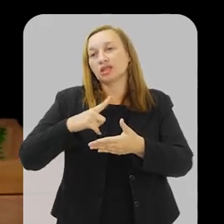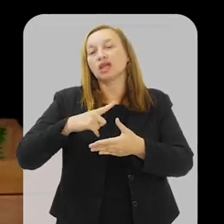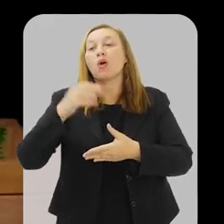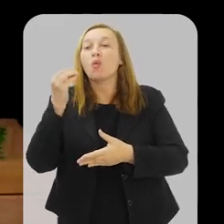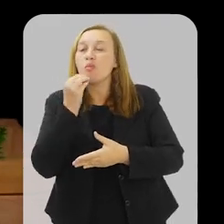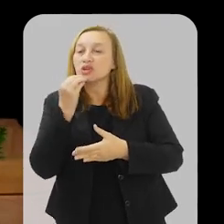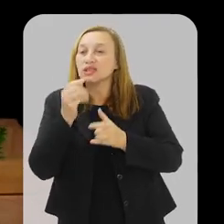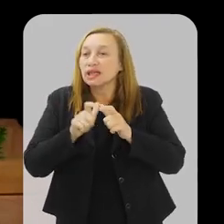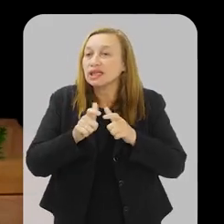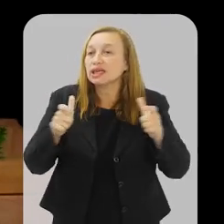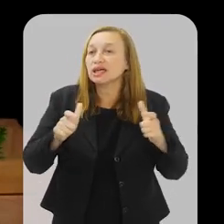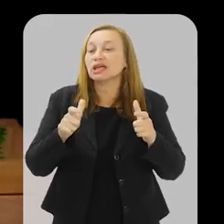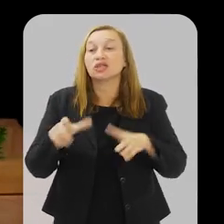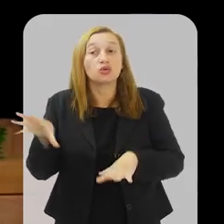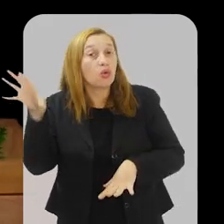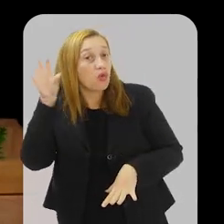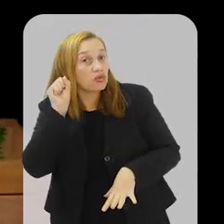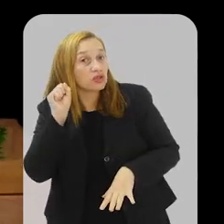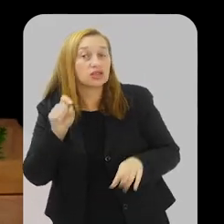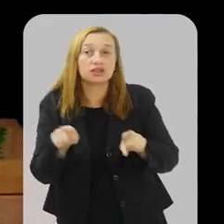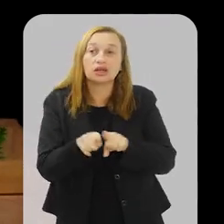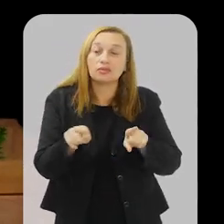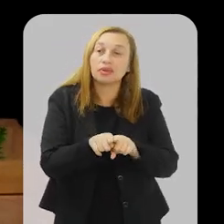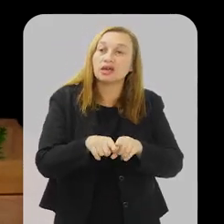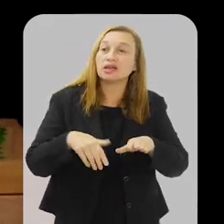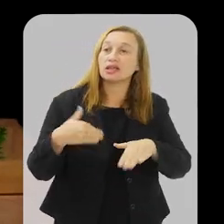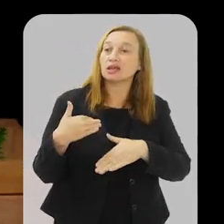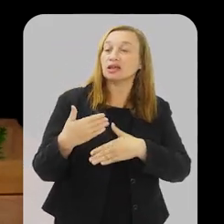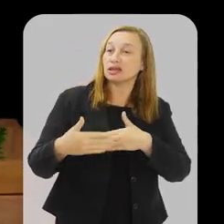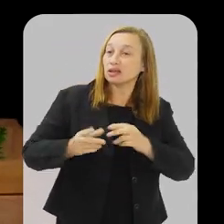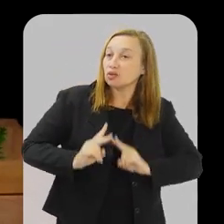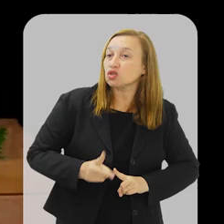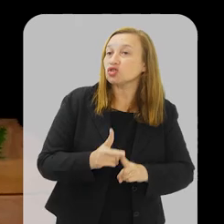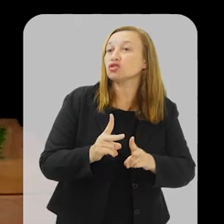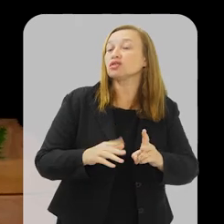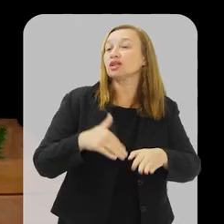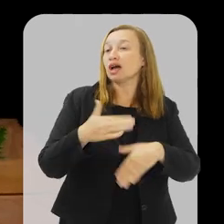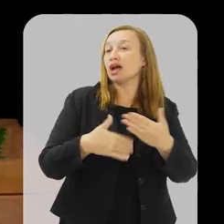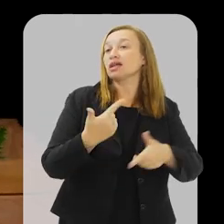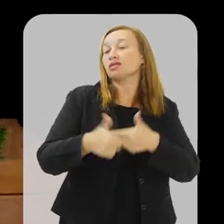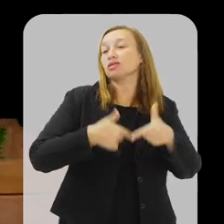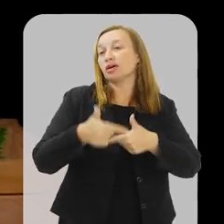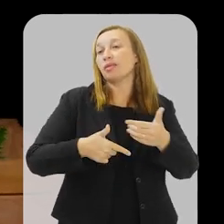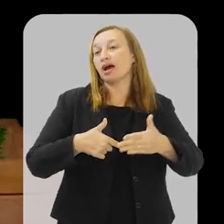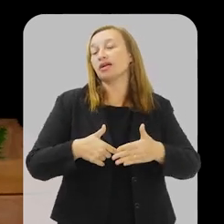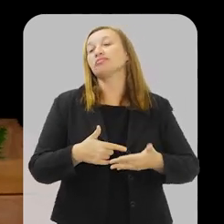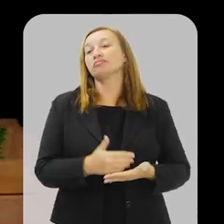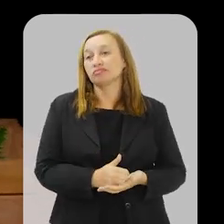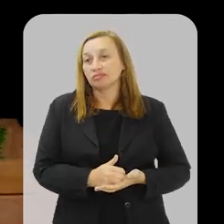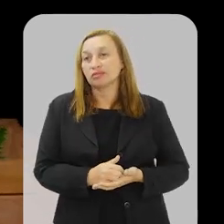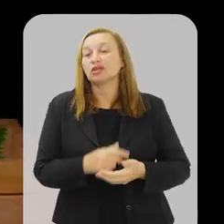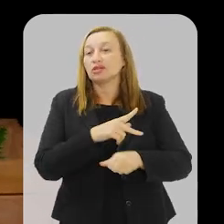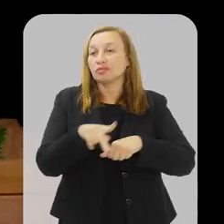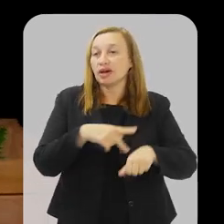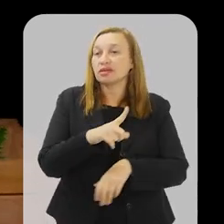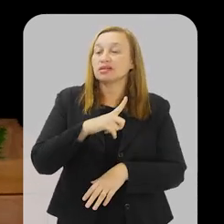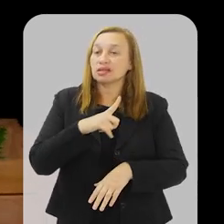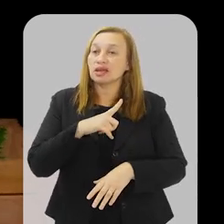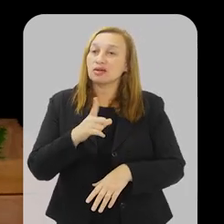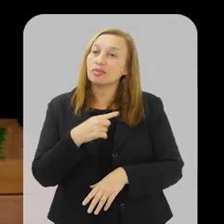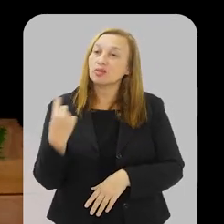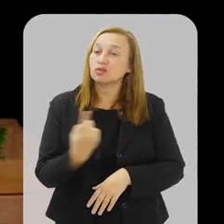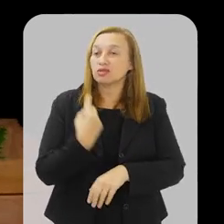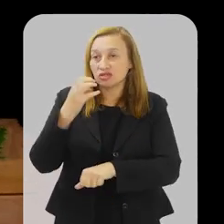nós vamos ter um grande avanço vamos ter uma grande oportunidade de ouvir e também de dar sequência aos